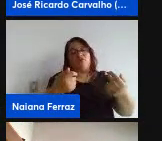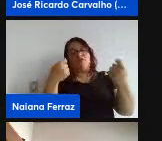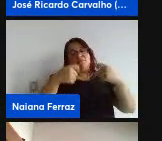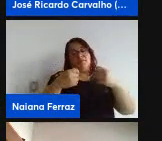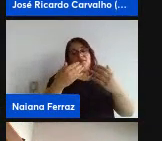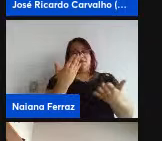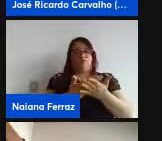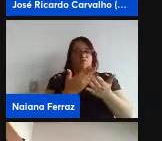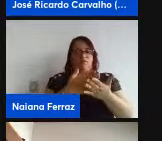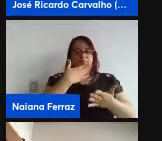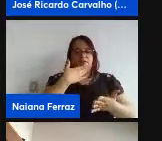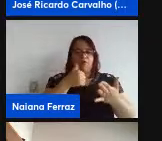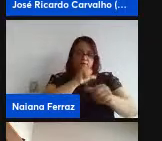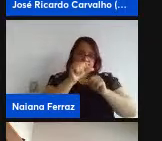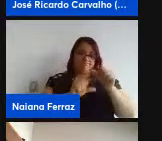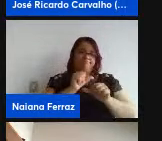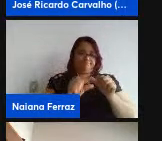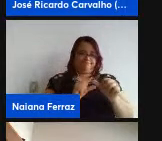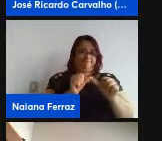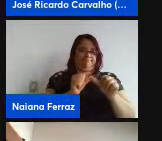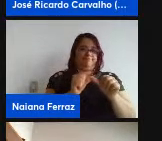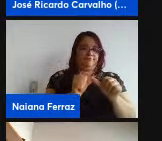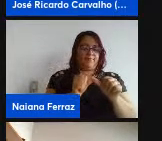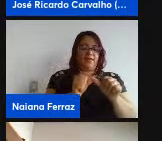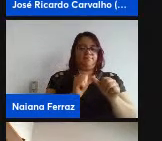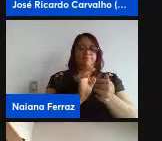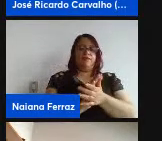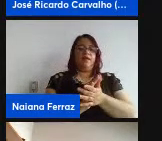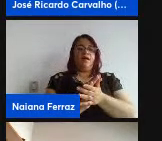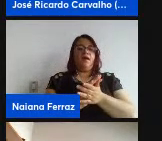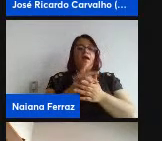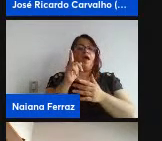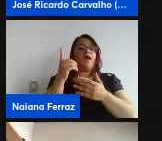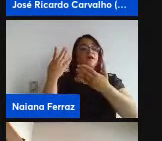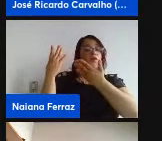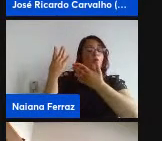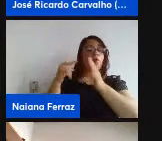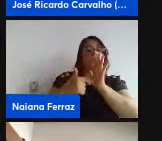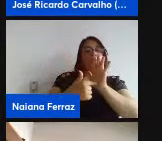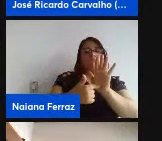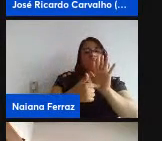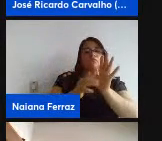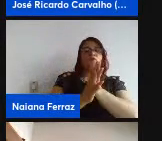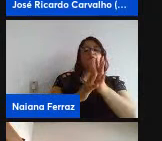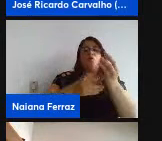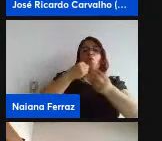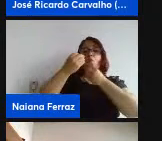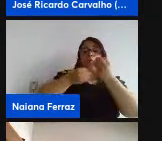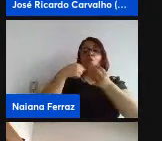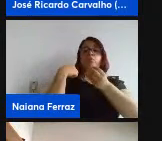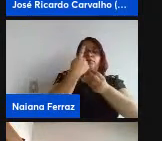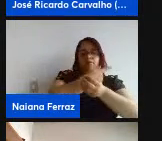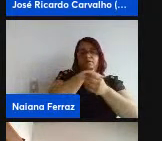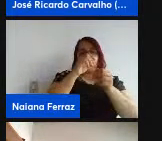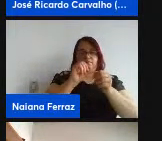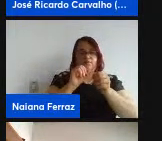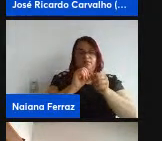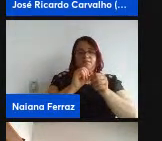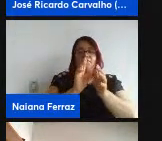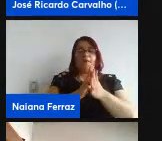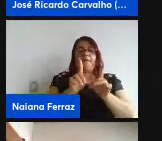agora, especificamente, no próximo slide, eu mostro para vocês como a gente fez, mas mais